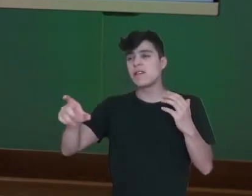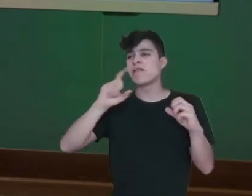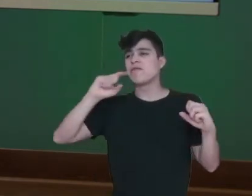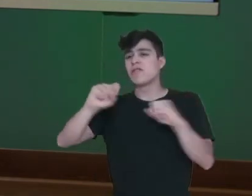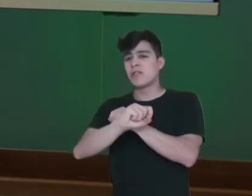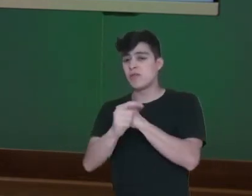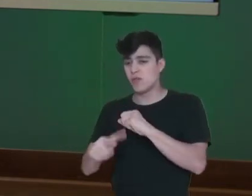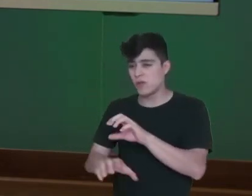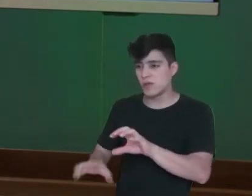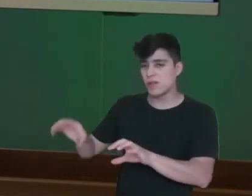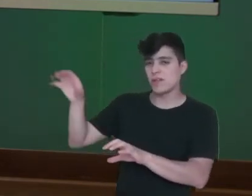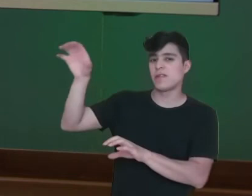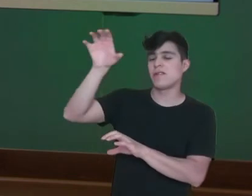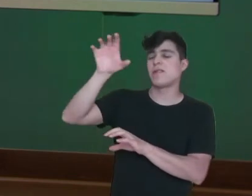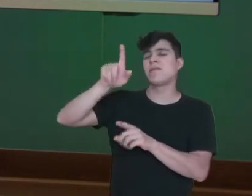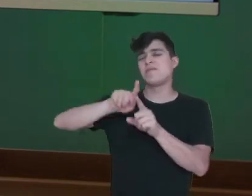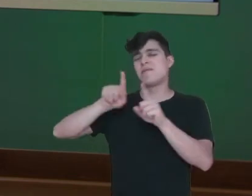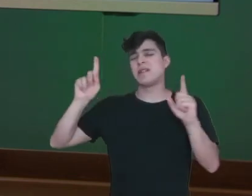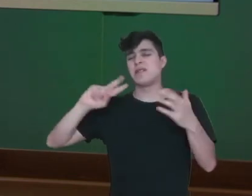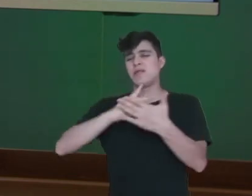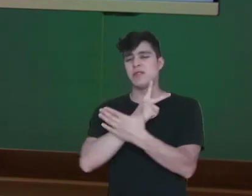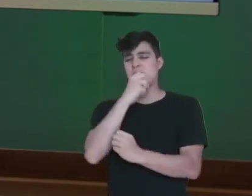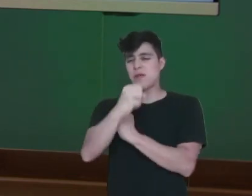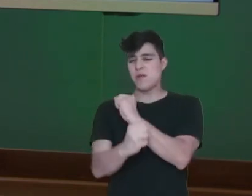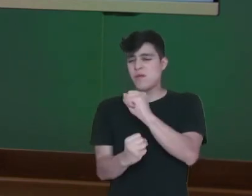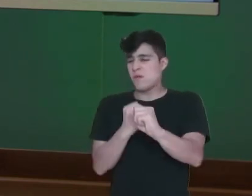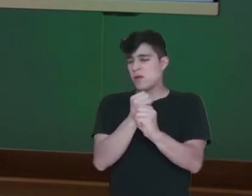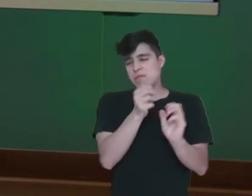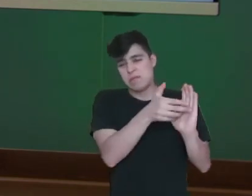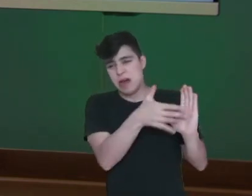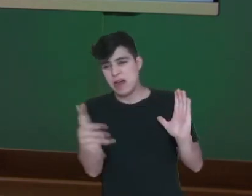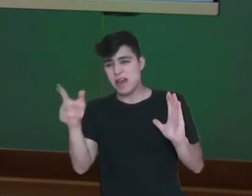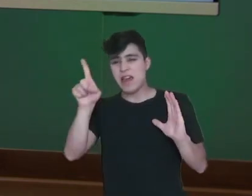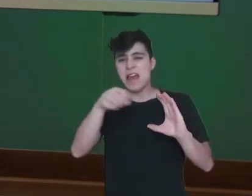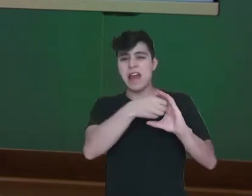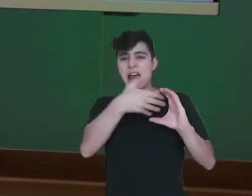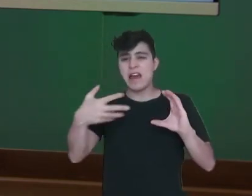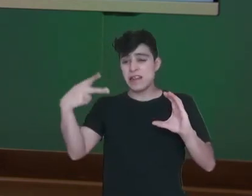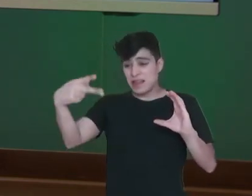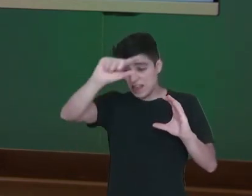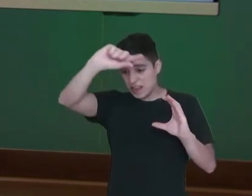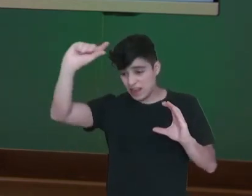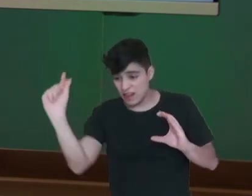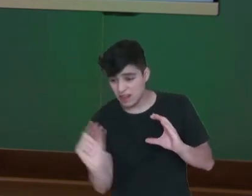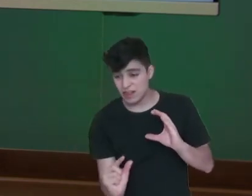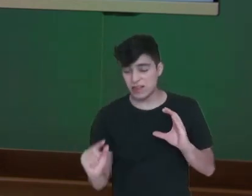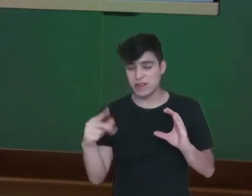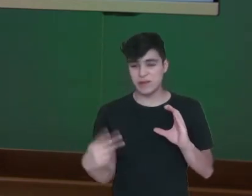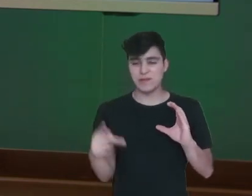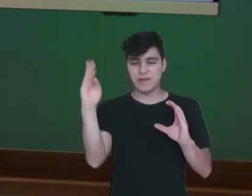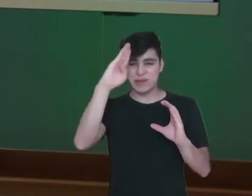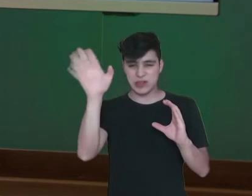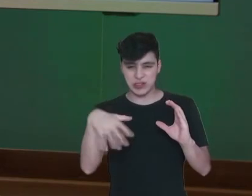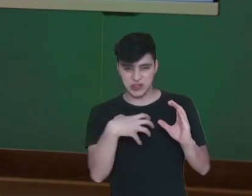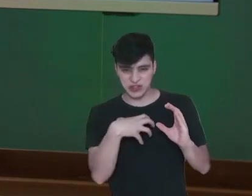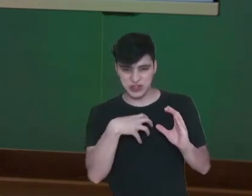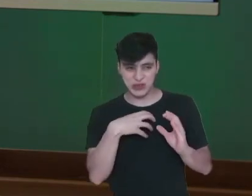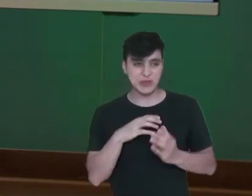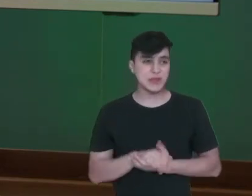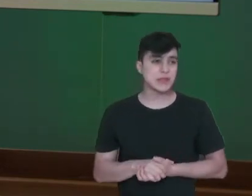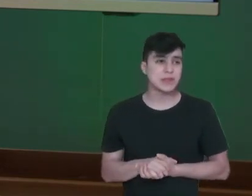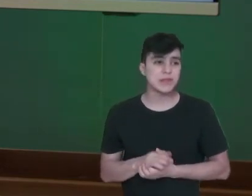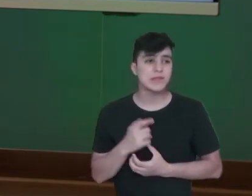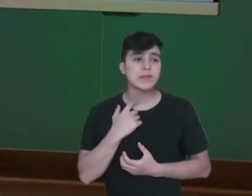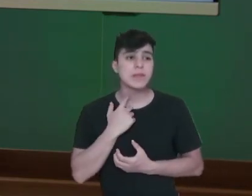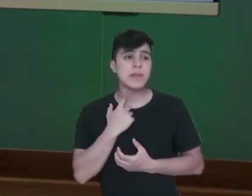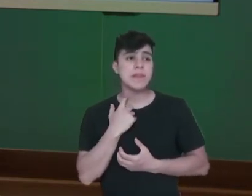outras áreas. Mas ela ocorre o ano todo. Então, uma característica do clima do litoral do nosso Brasil, né? Aqui nós temos